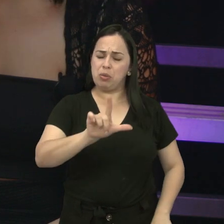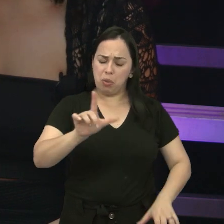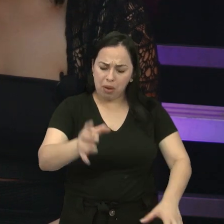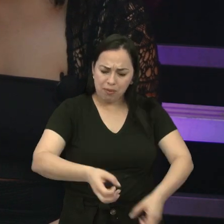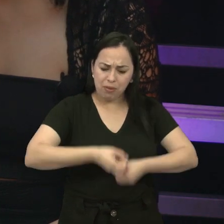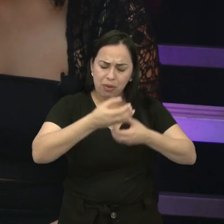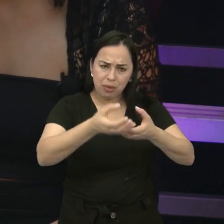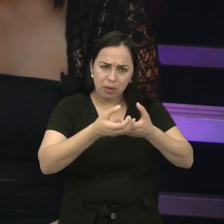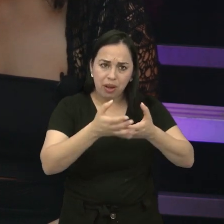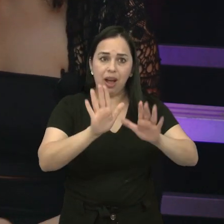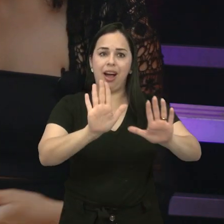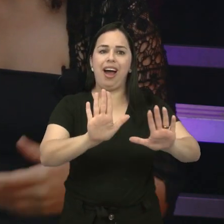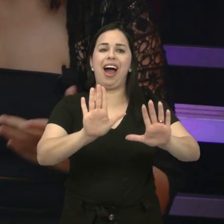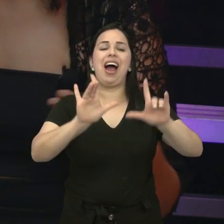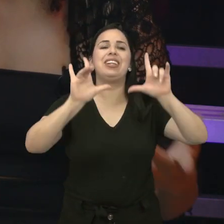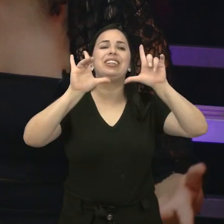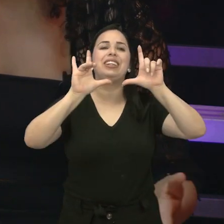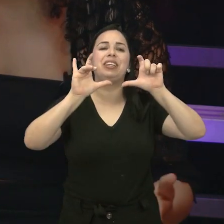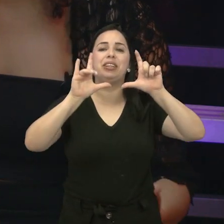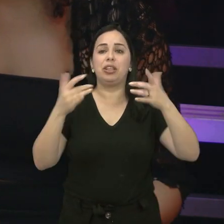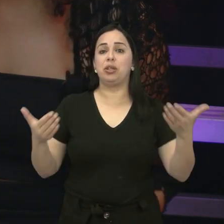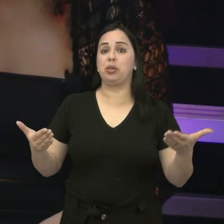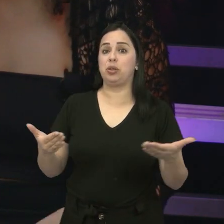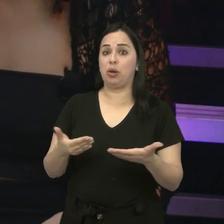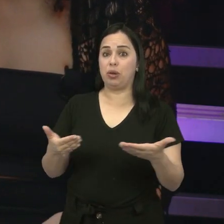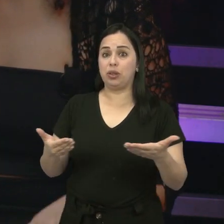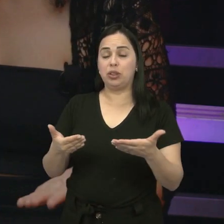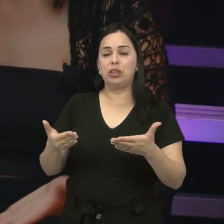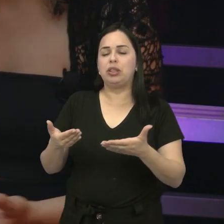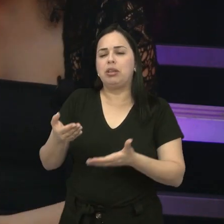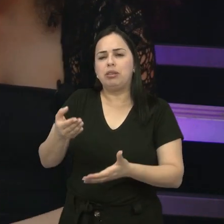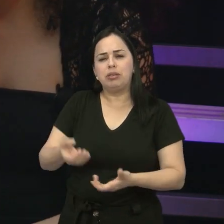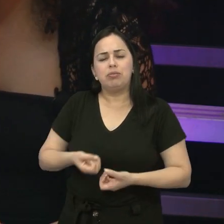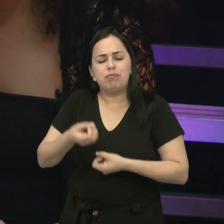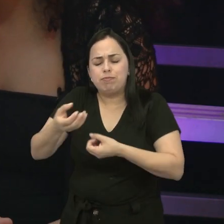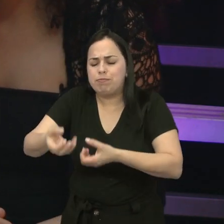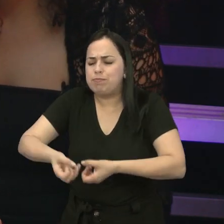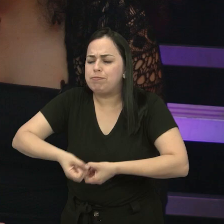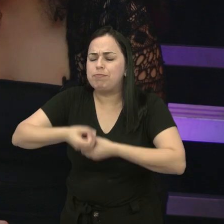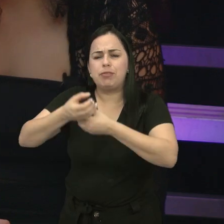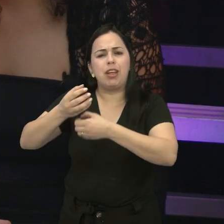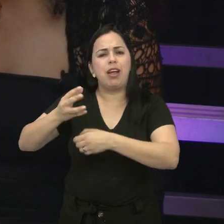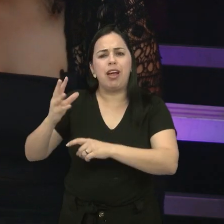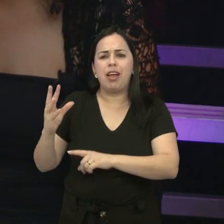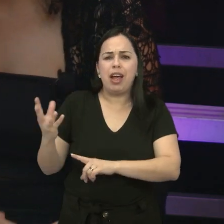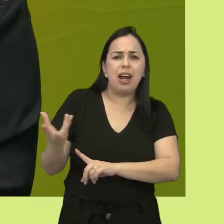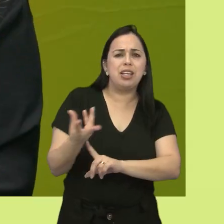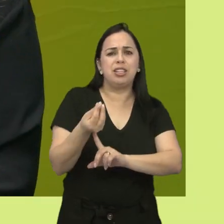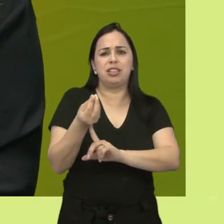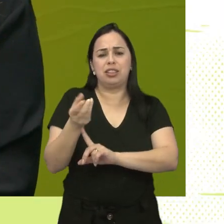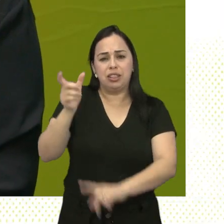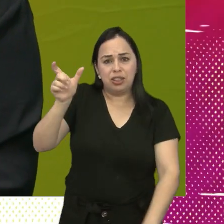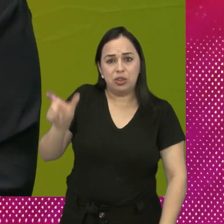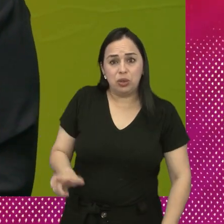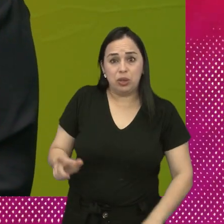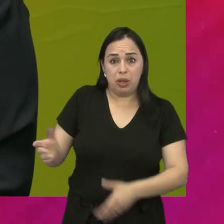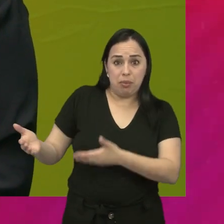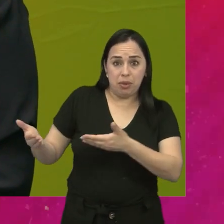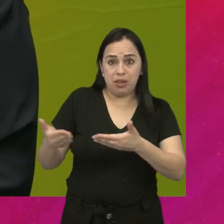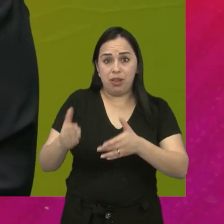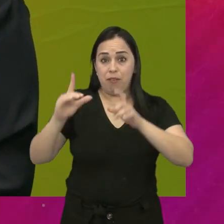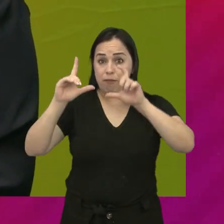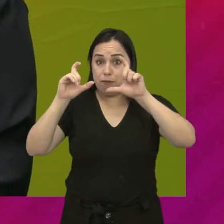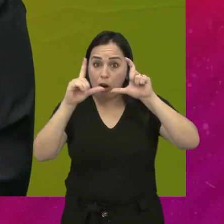Fotografia. Ai, é isso. E hoje o programa tá todo poético, artístico, com a presença da fotógrafa Nadine Abraão e